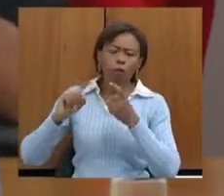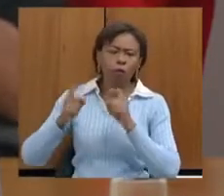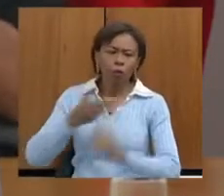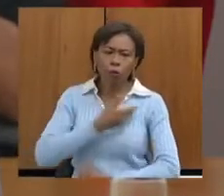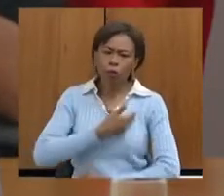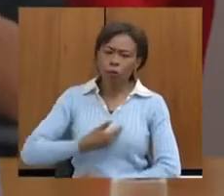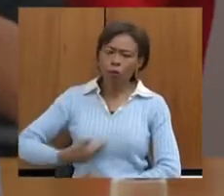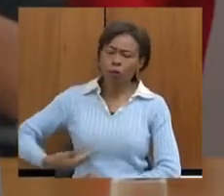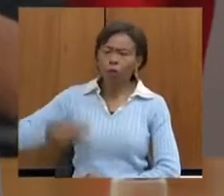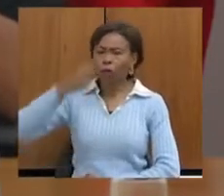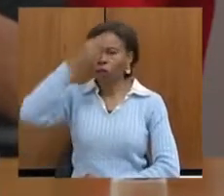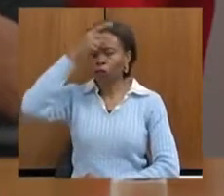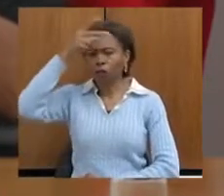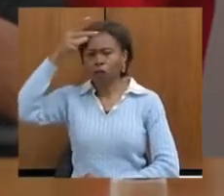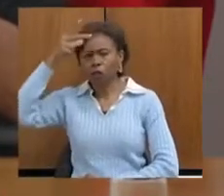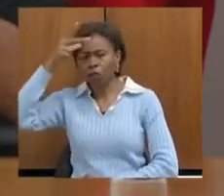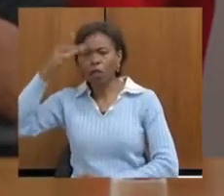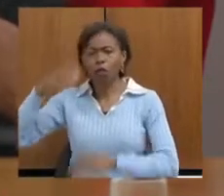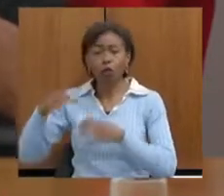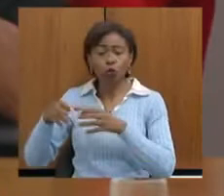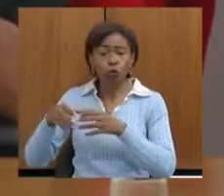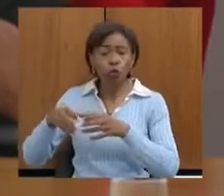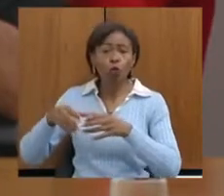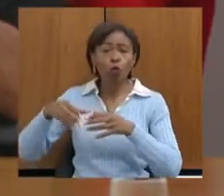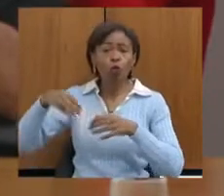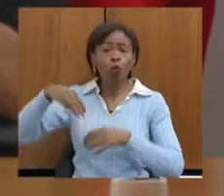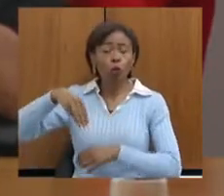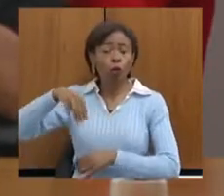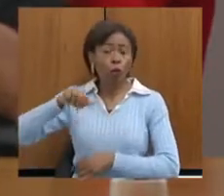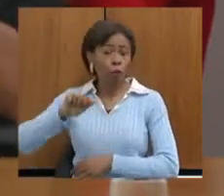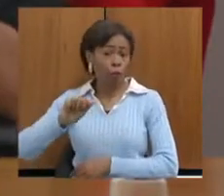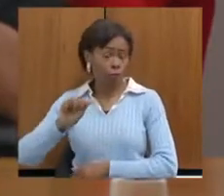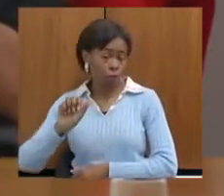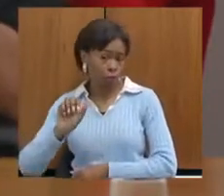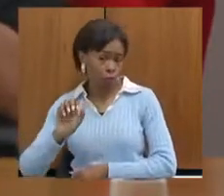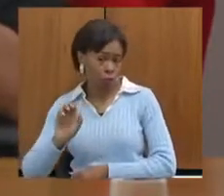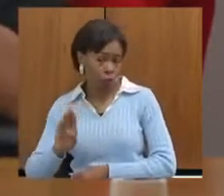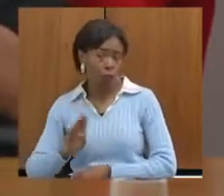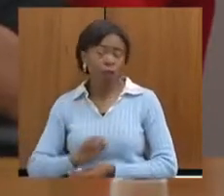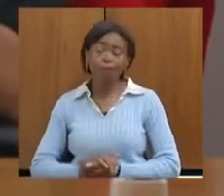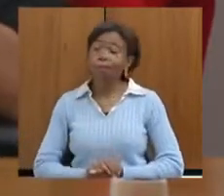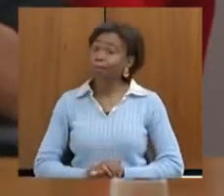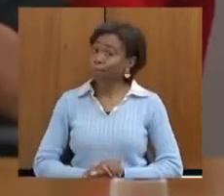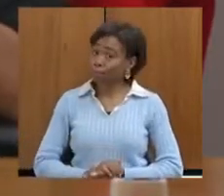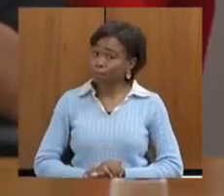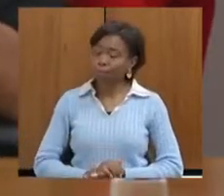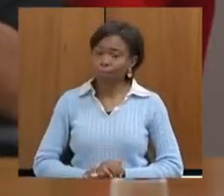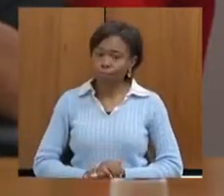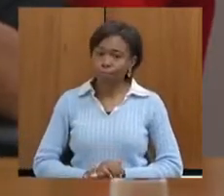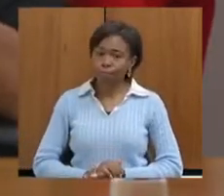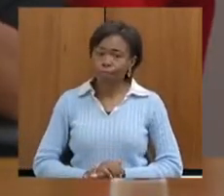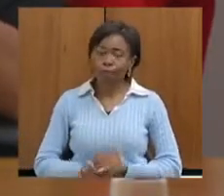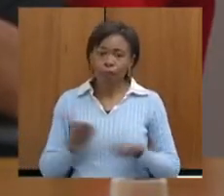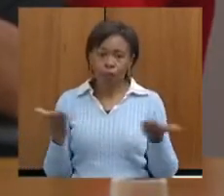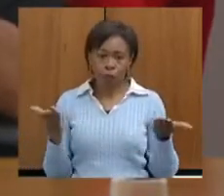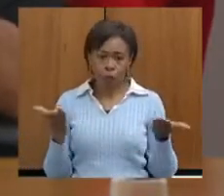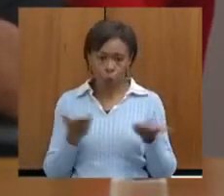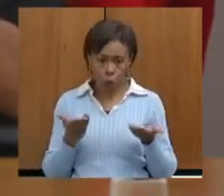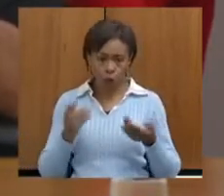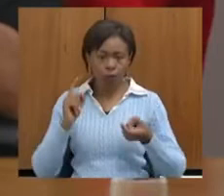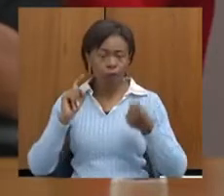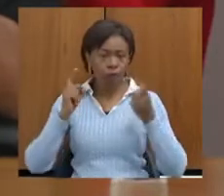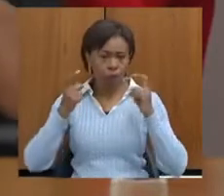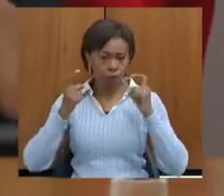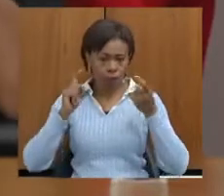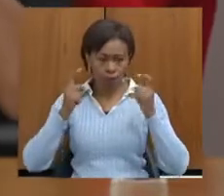ouvindo identidades do movimento social organizado e assim por diante Então esta reunião de hoje